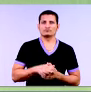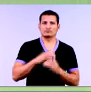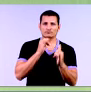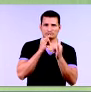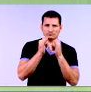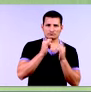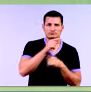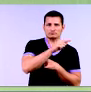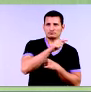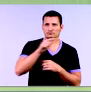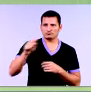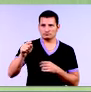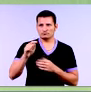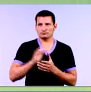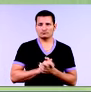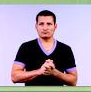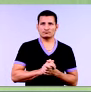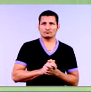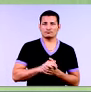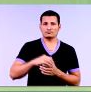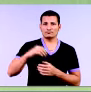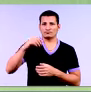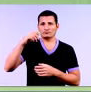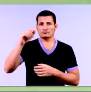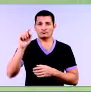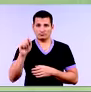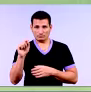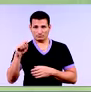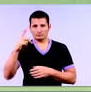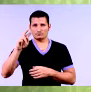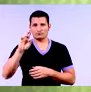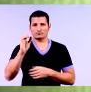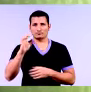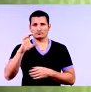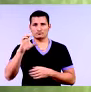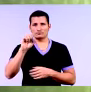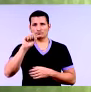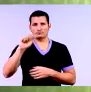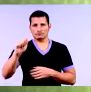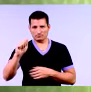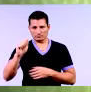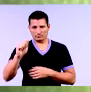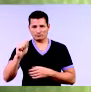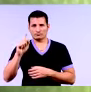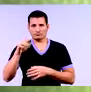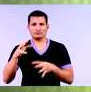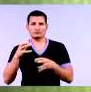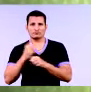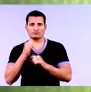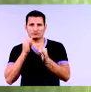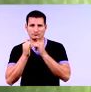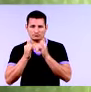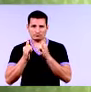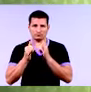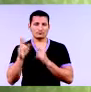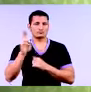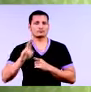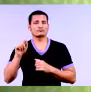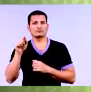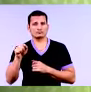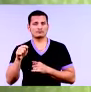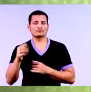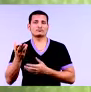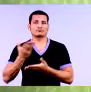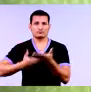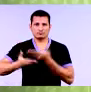informação. Na página processa, nós vamos, na prática, processar a informação, trabalhar com ela. Nós vamos